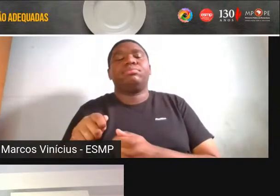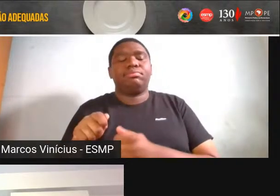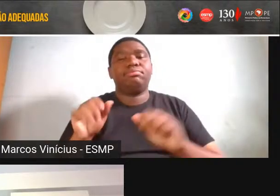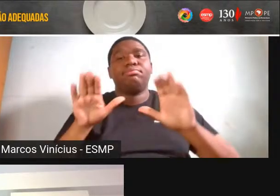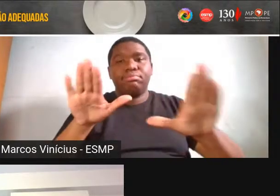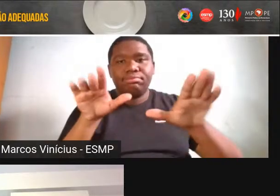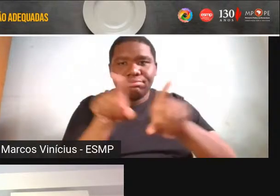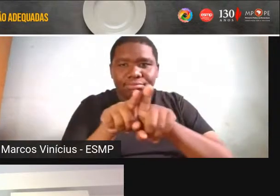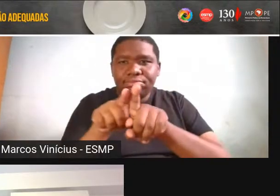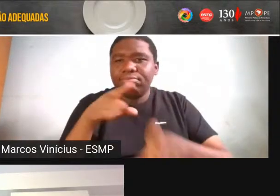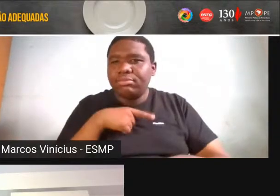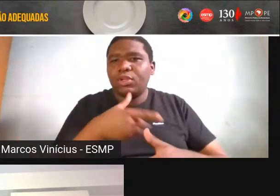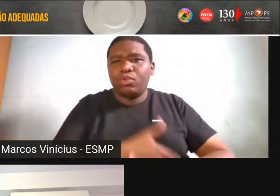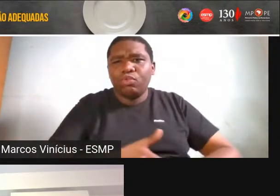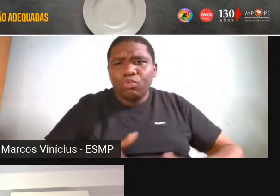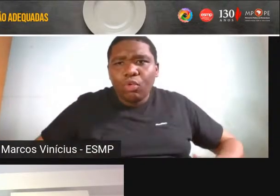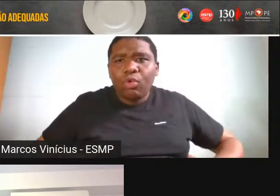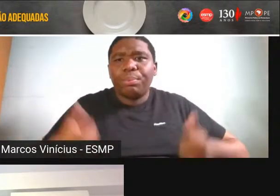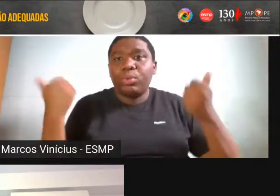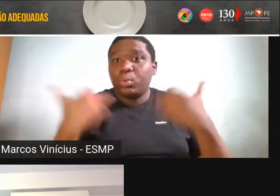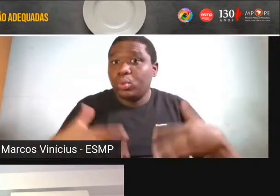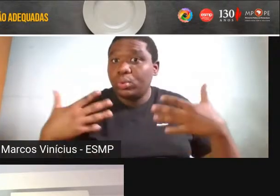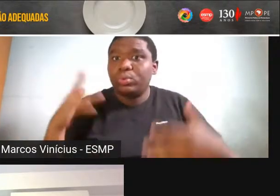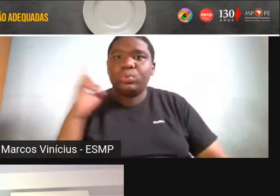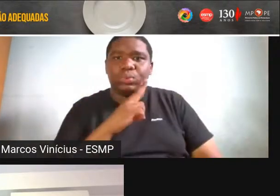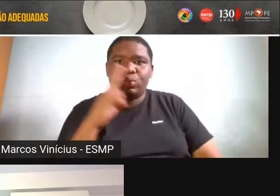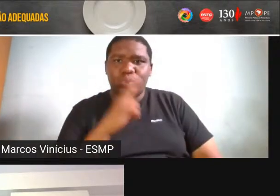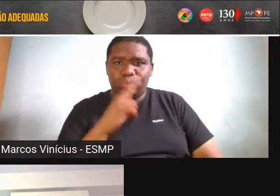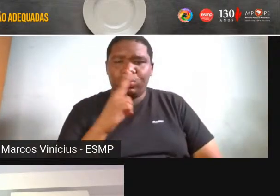da fome não se justifica nem nesse